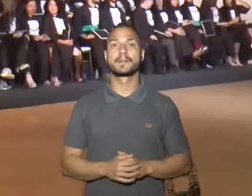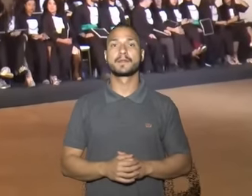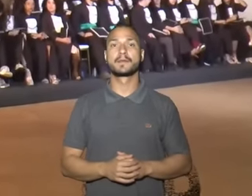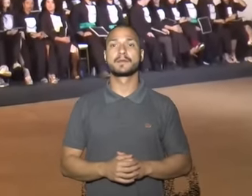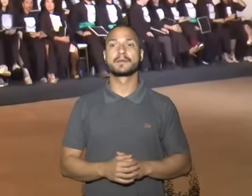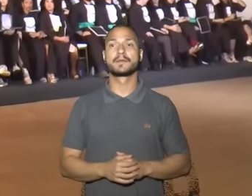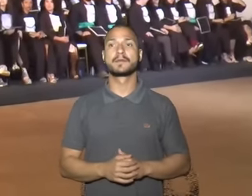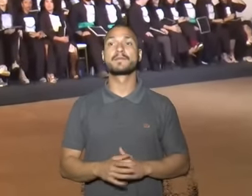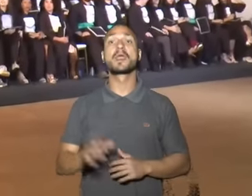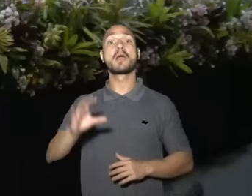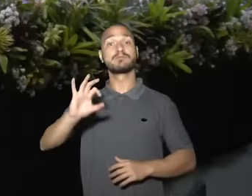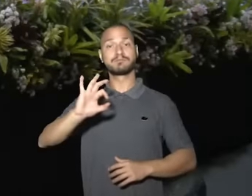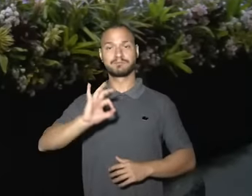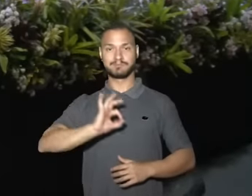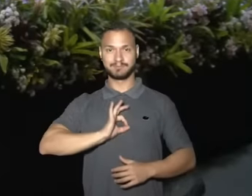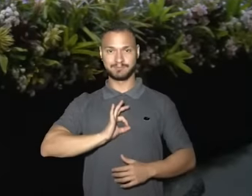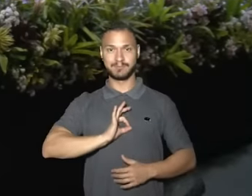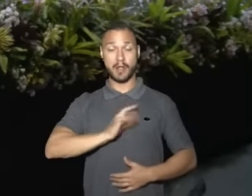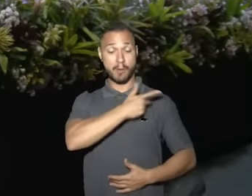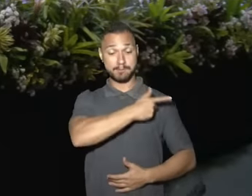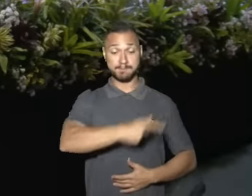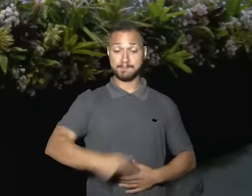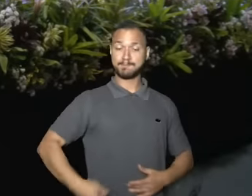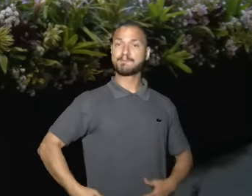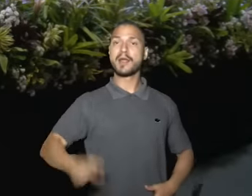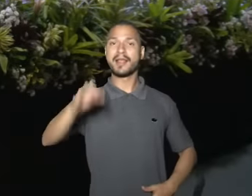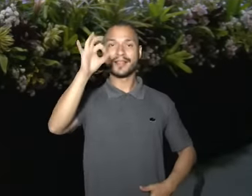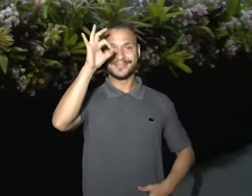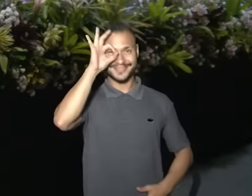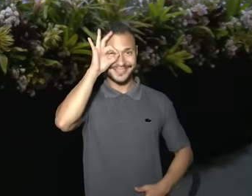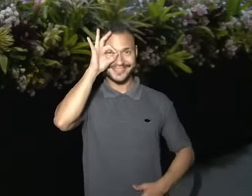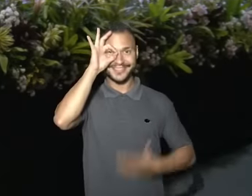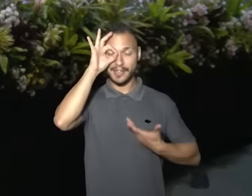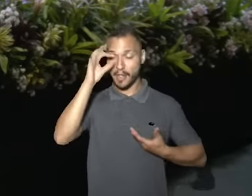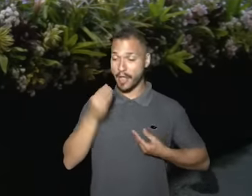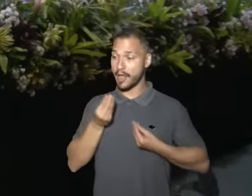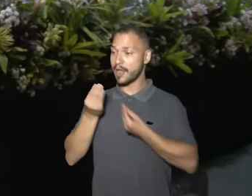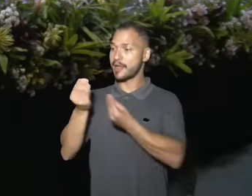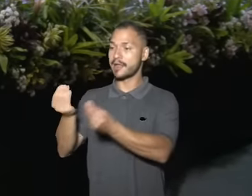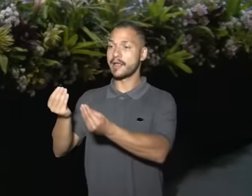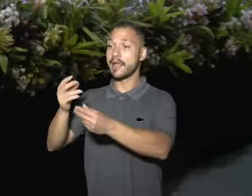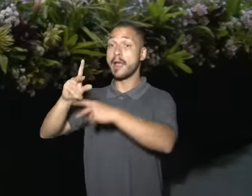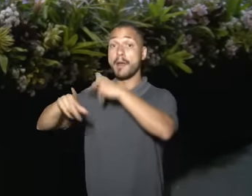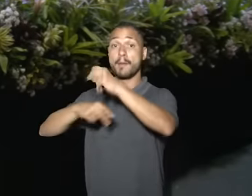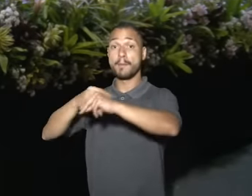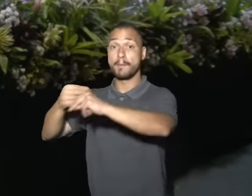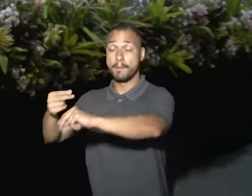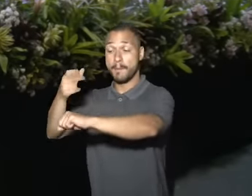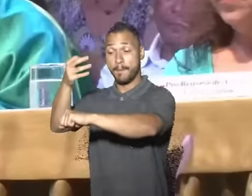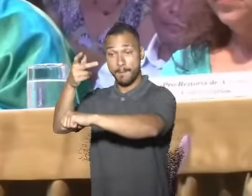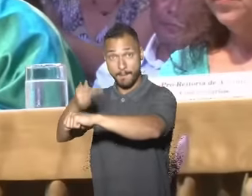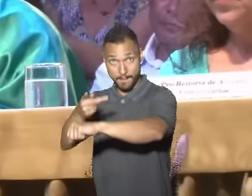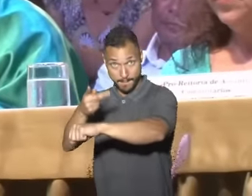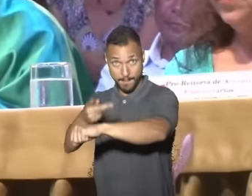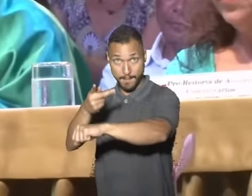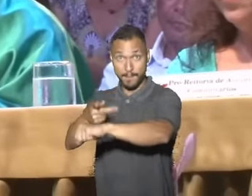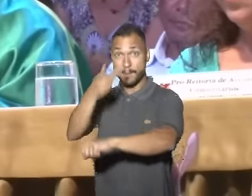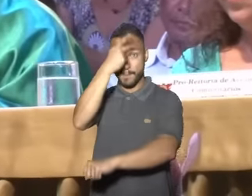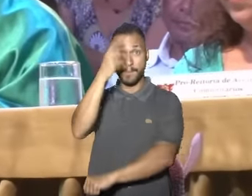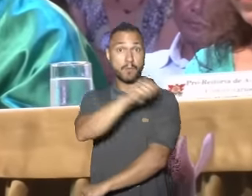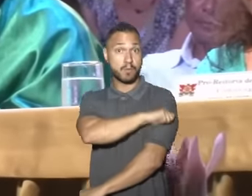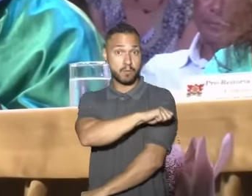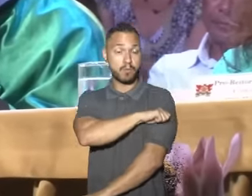Faz jus a medalha Presidente Bernardes, modalidade prata, o aluno que,